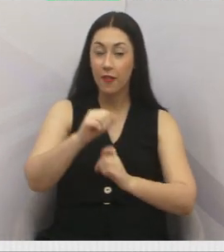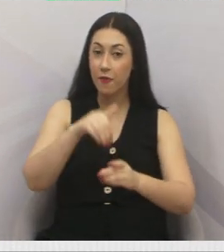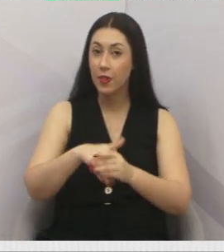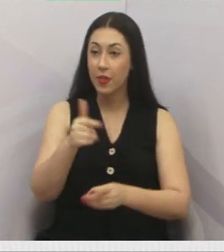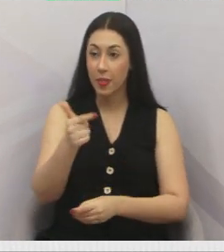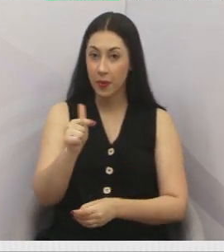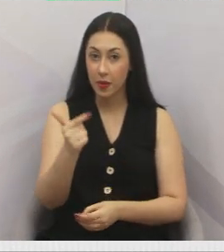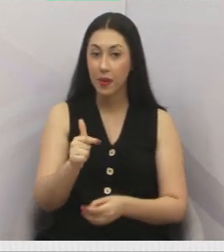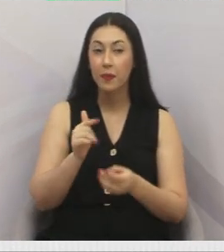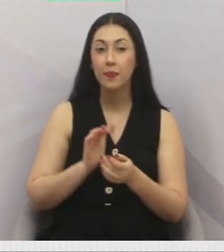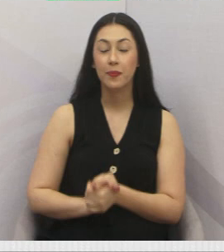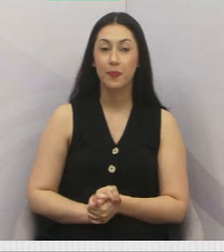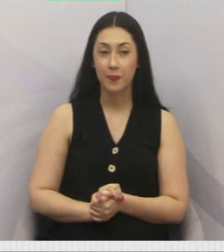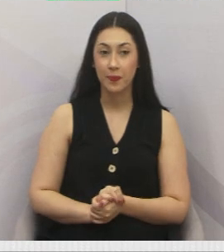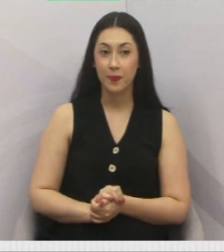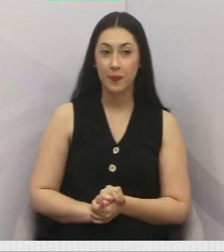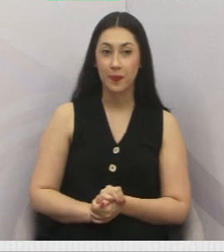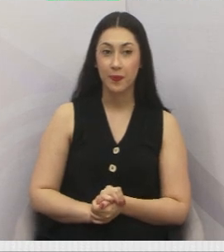voto em branco.